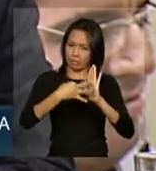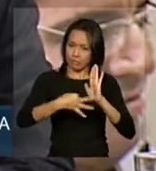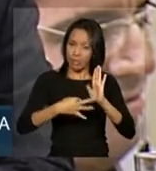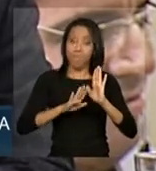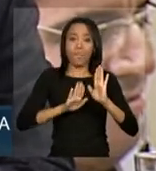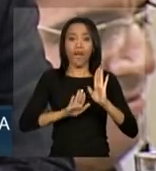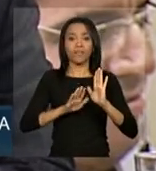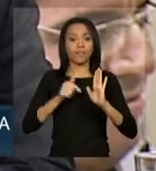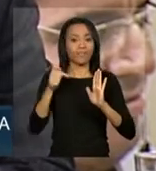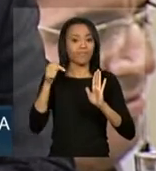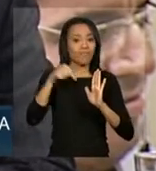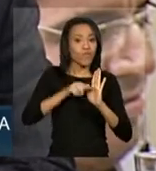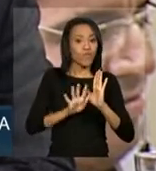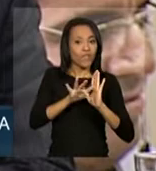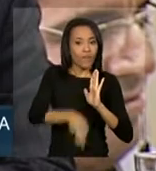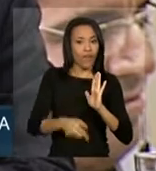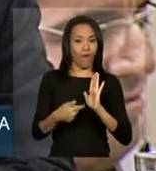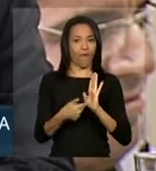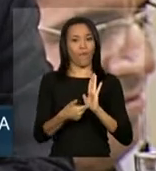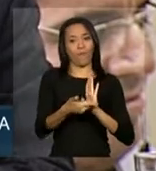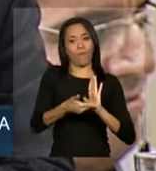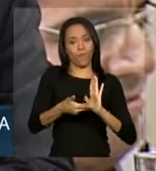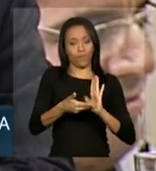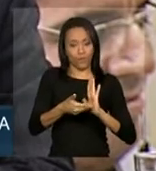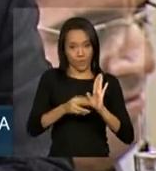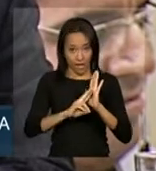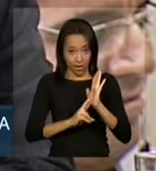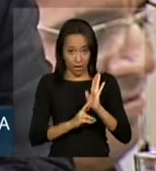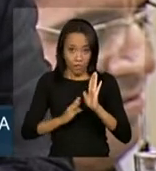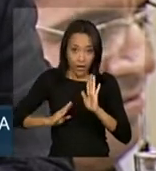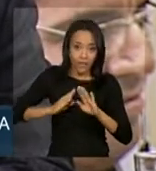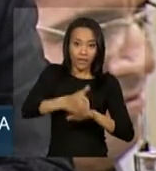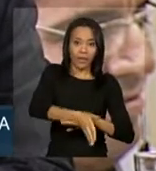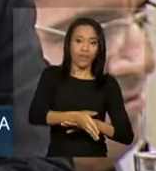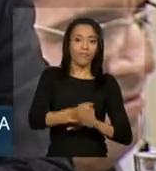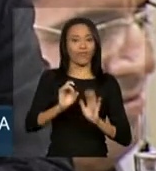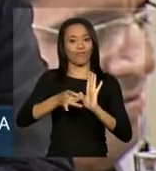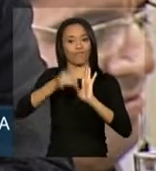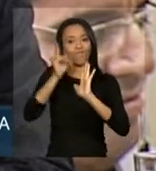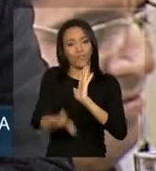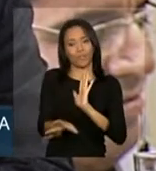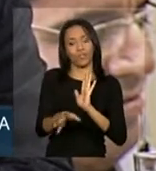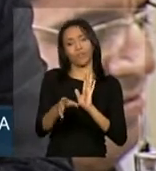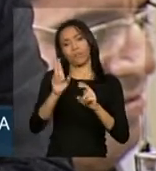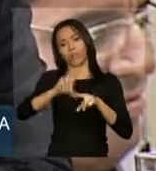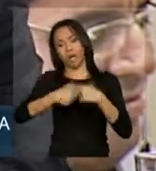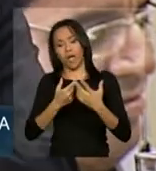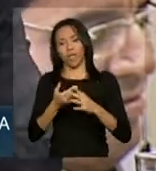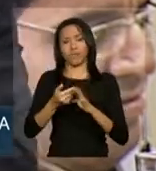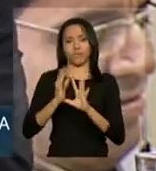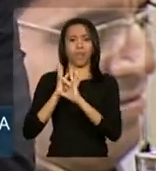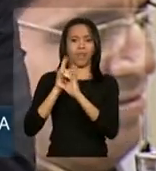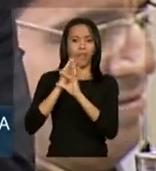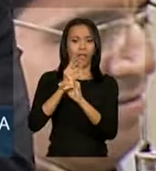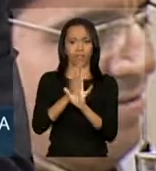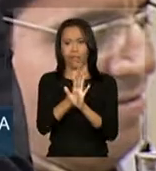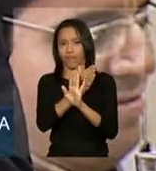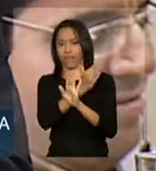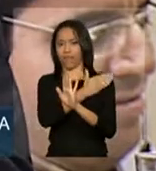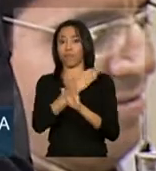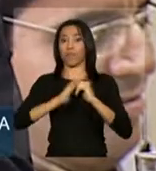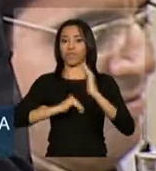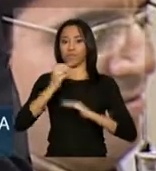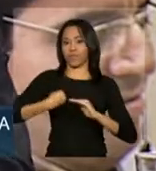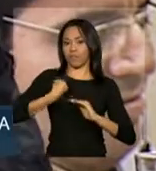mas não no processo final no filtro final paraa entrada no programa foram excluídos ou por antecedentes criminais ou por algum tipo de